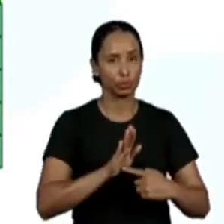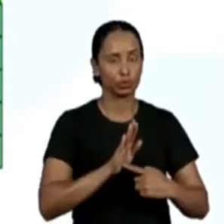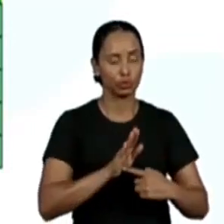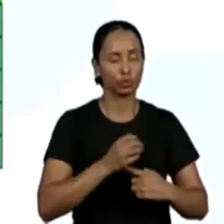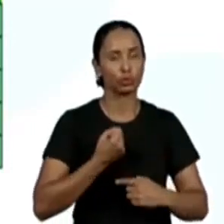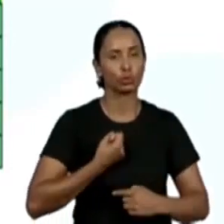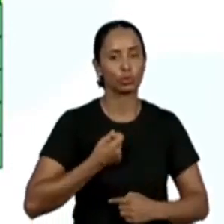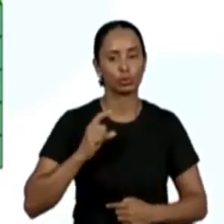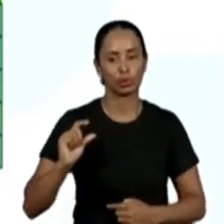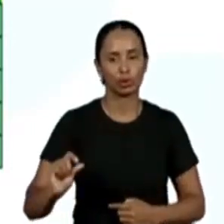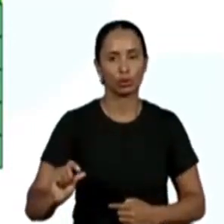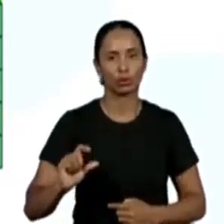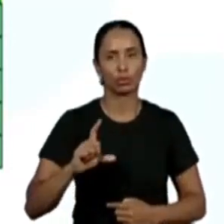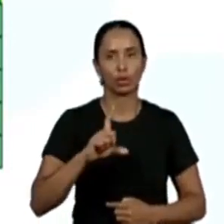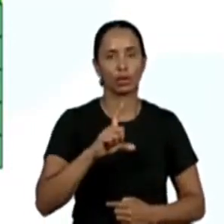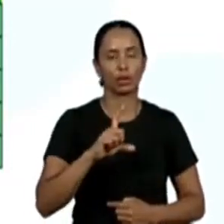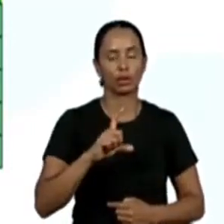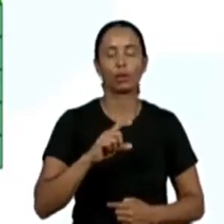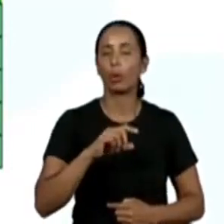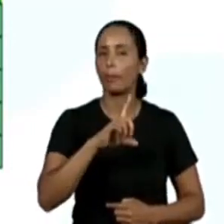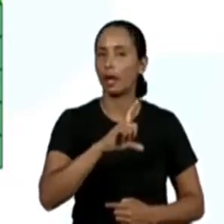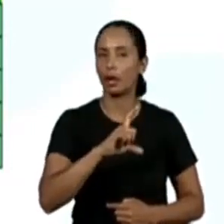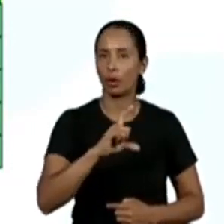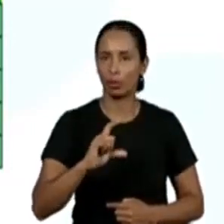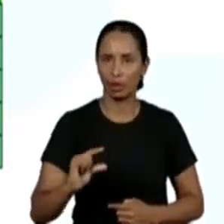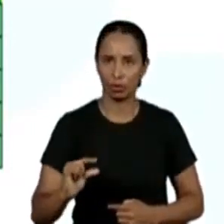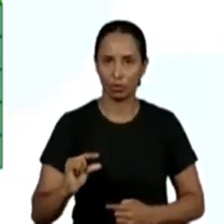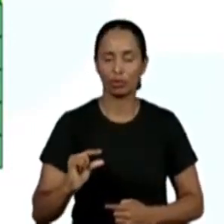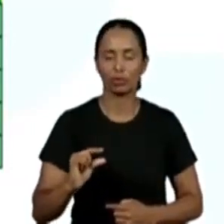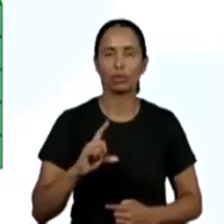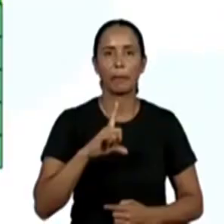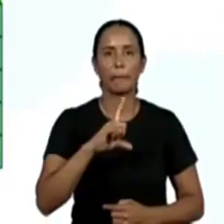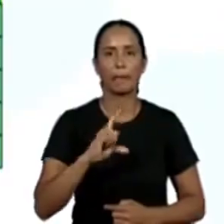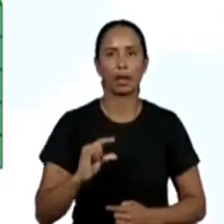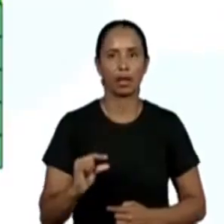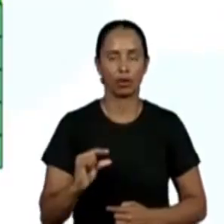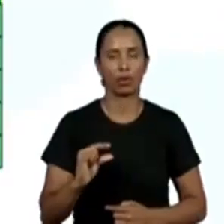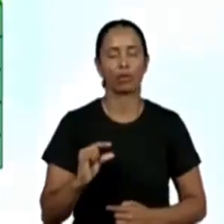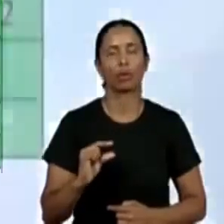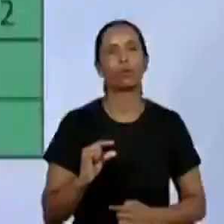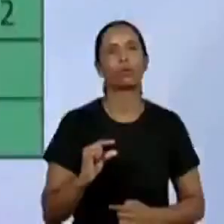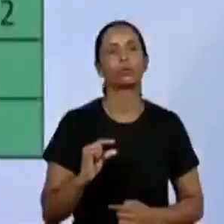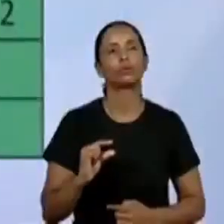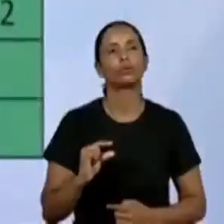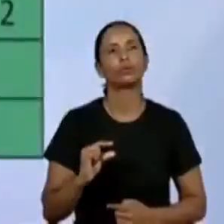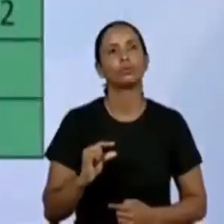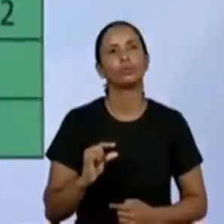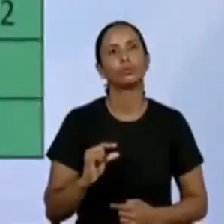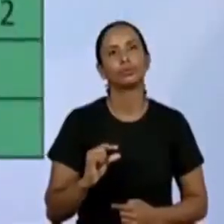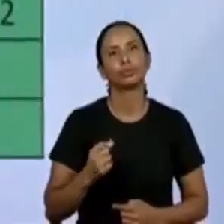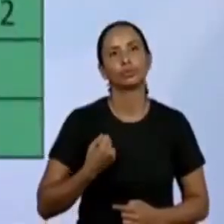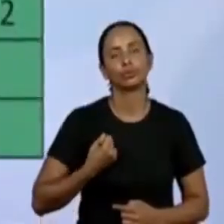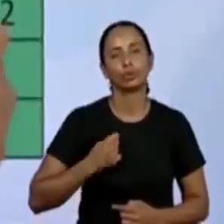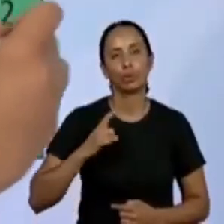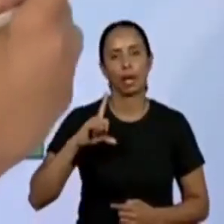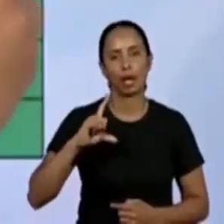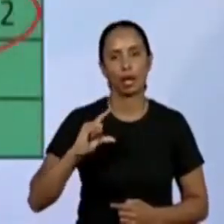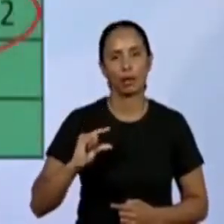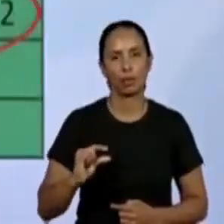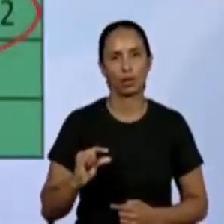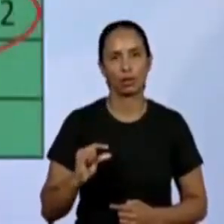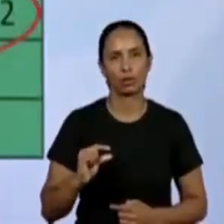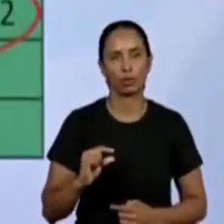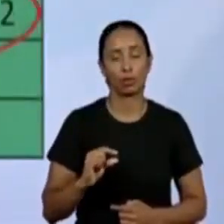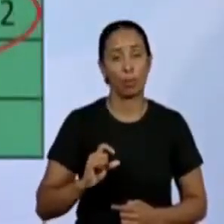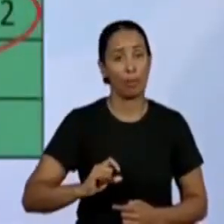o menor. Nós já sabemos que o maior, aí nós vimos anteriormente, que o maior número era o da Cíntia, né?